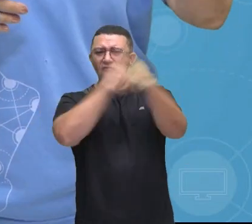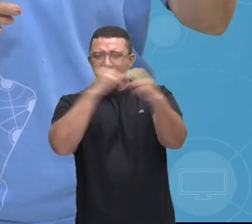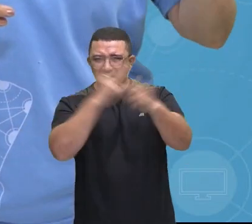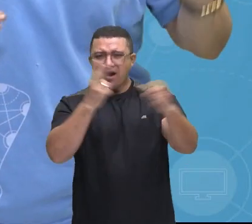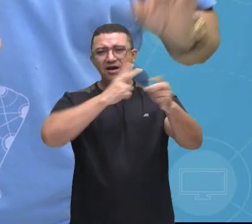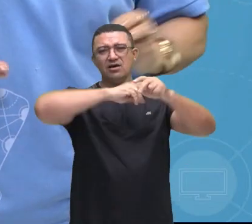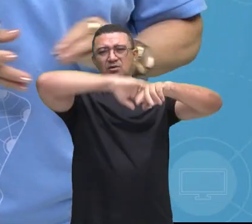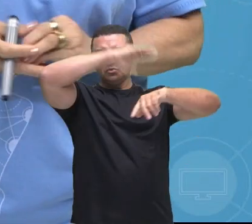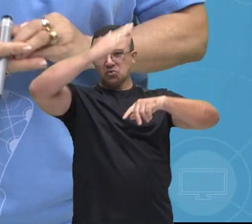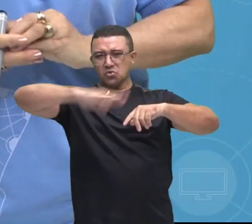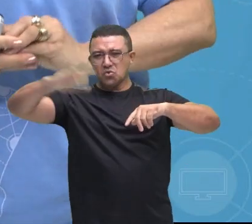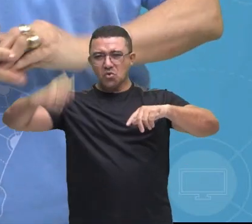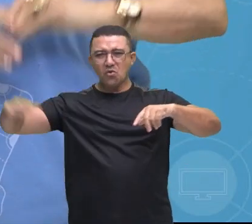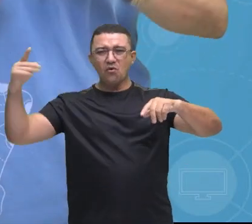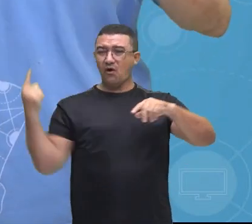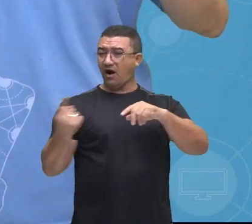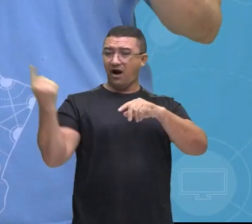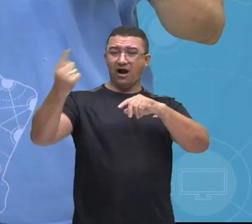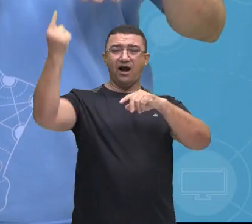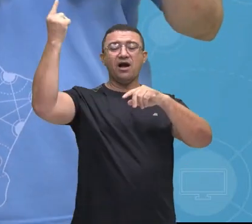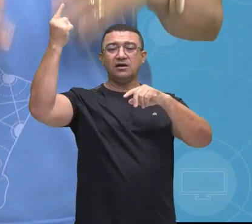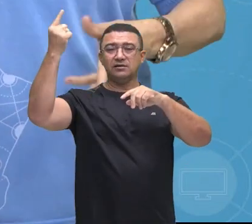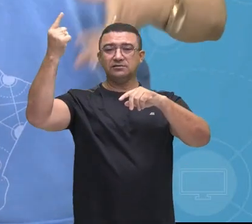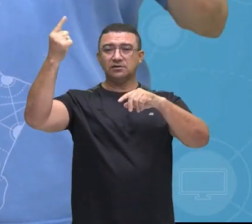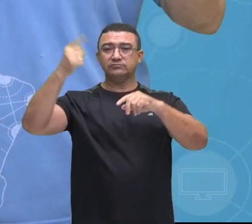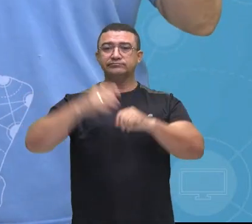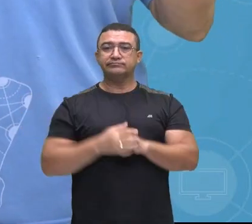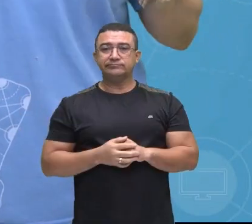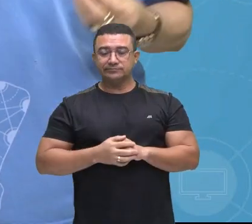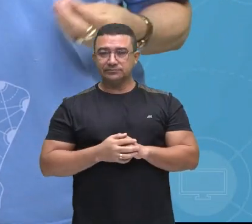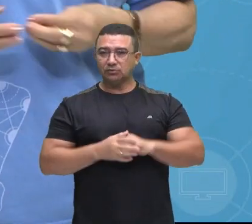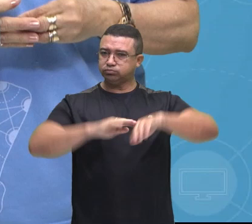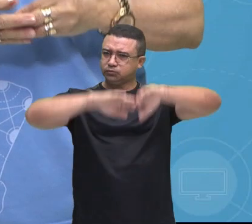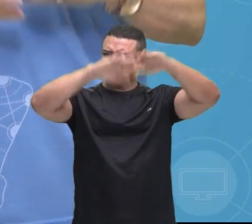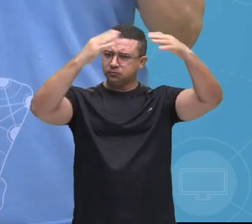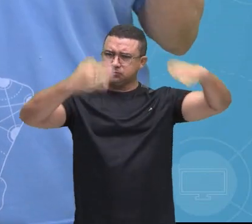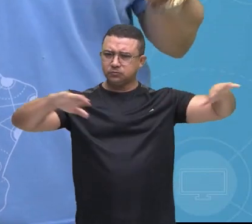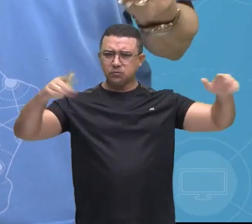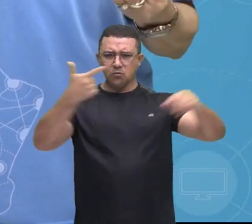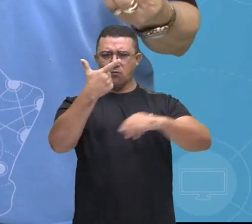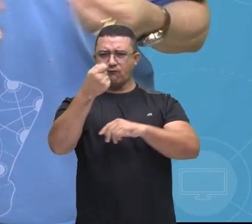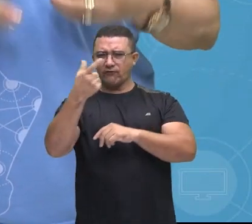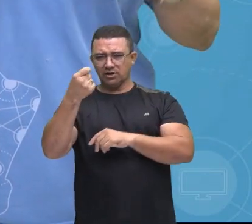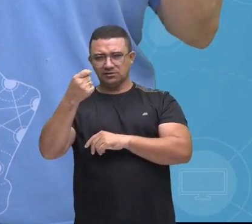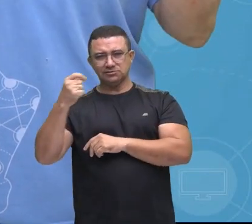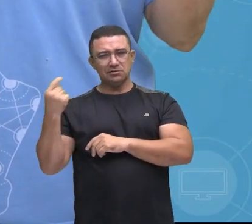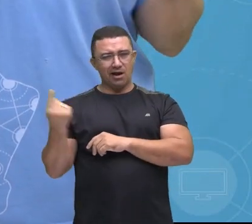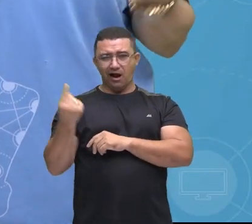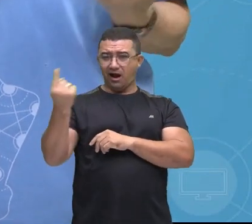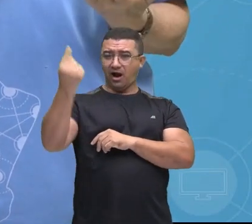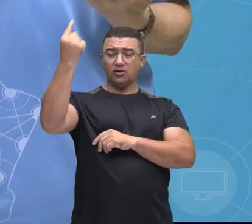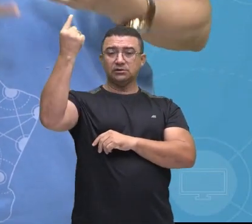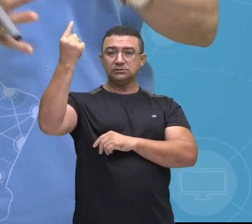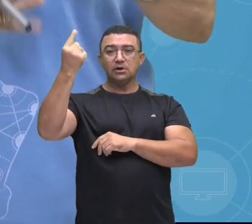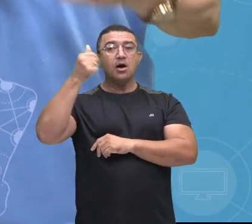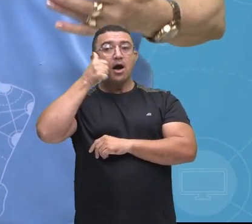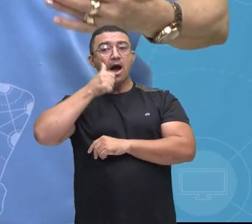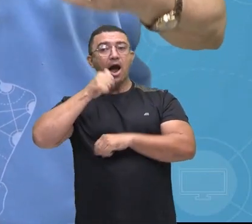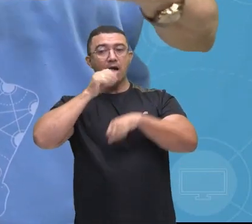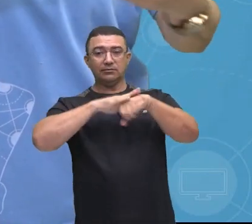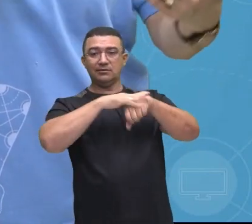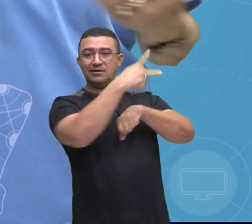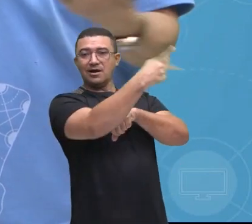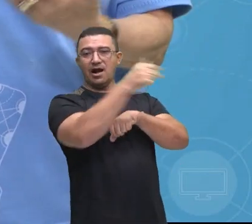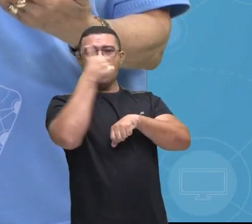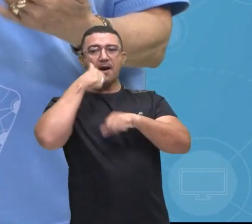fortes, de não sei quantos quilômetros horários, né? E ondas de 20 metros. Então, tudo isso. Ela está apreensiva